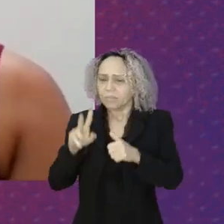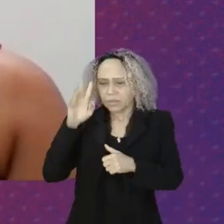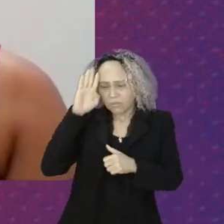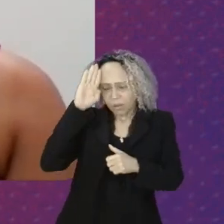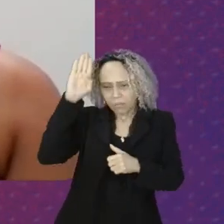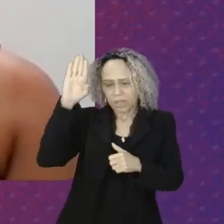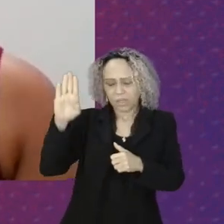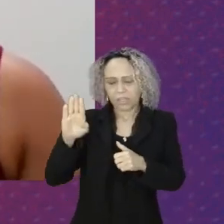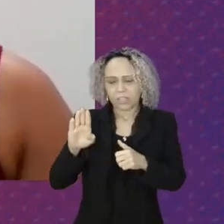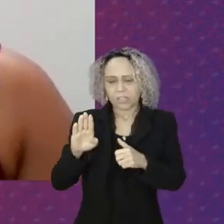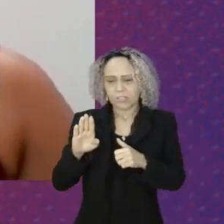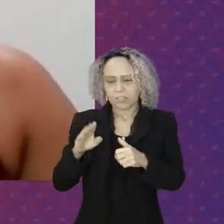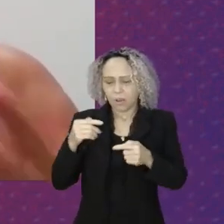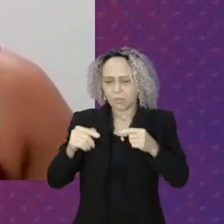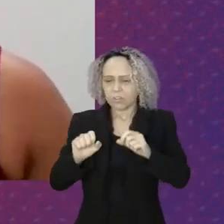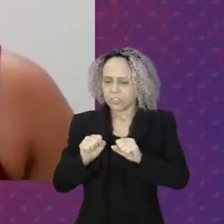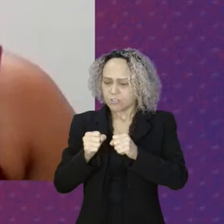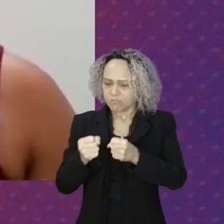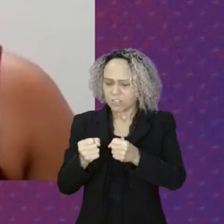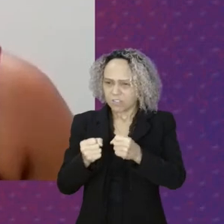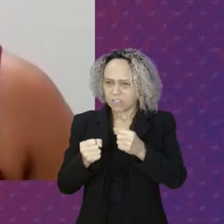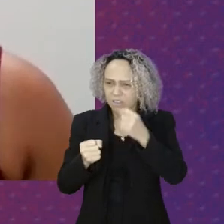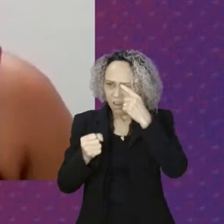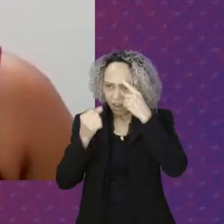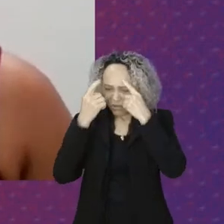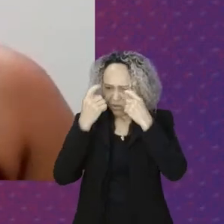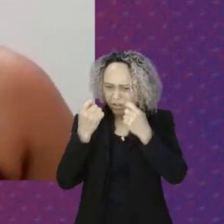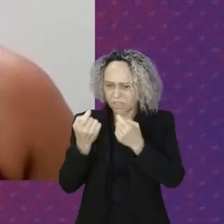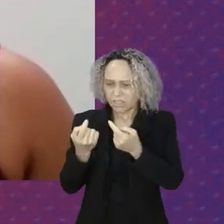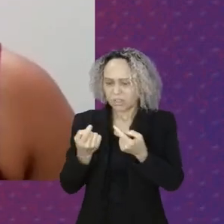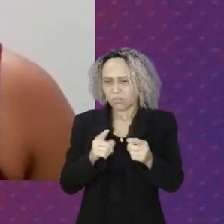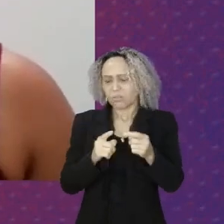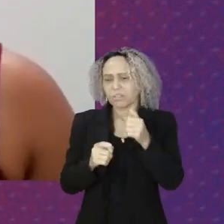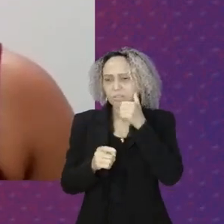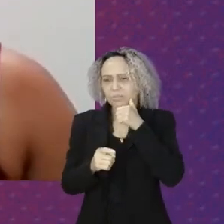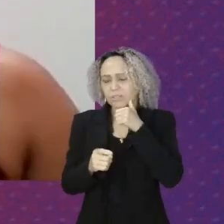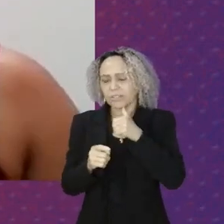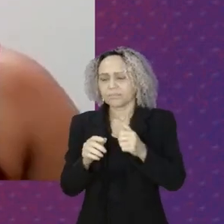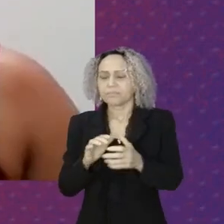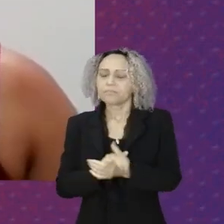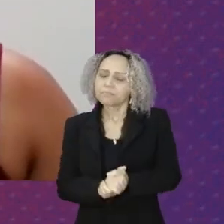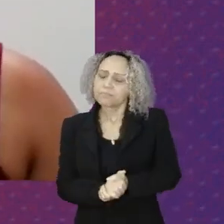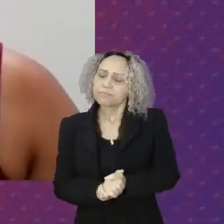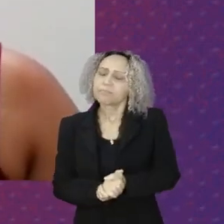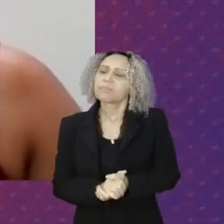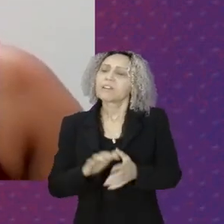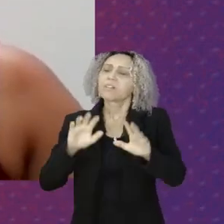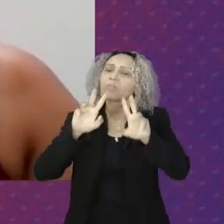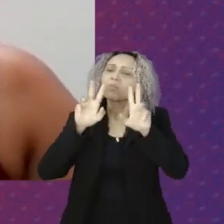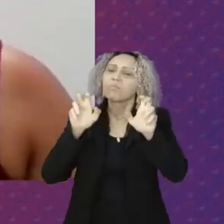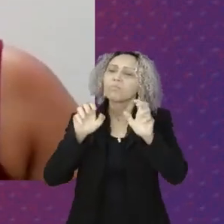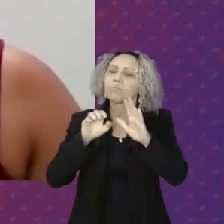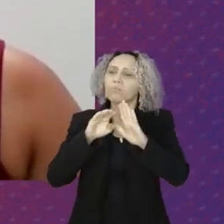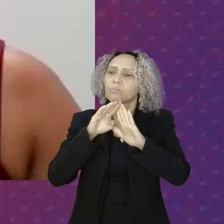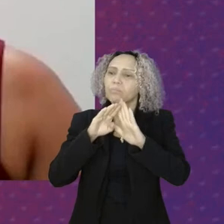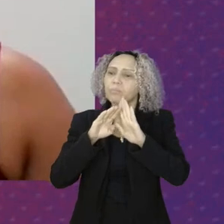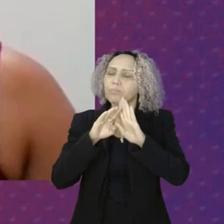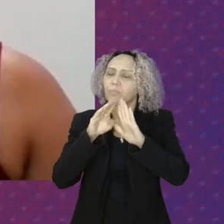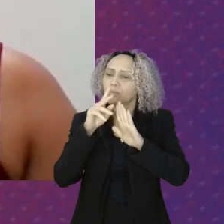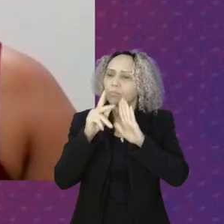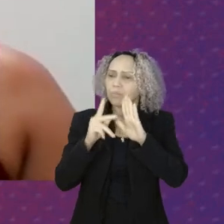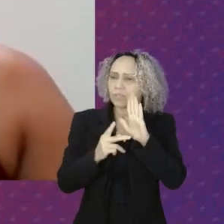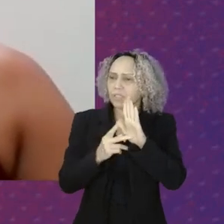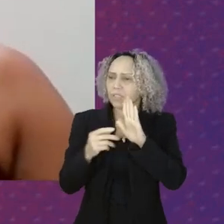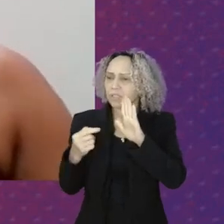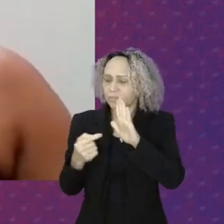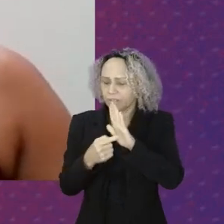violência das mulheres, né? Então, vou começar a falar um pouco da concepção do programa, né? O Programa Nacional de Segurança Pública